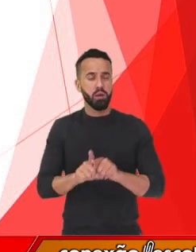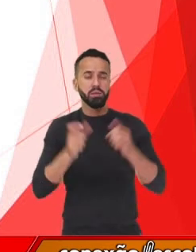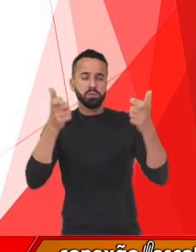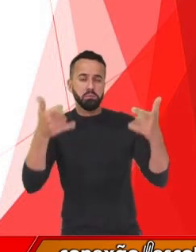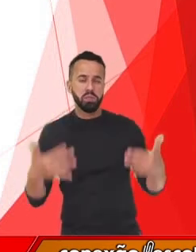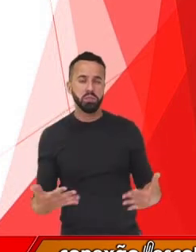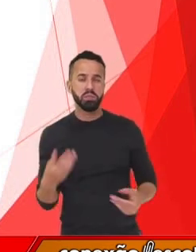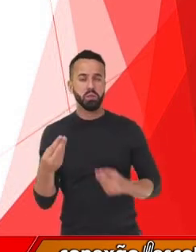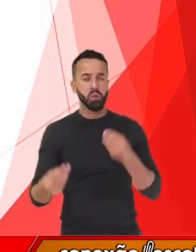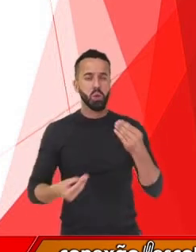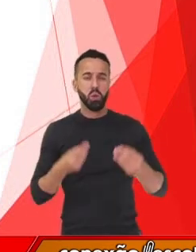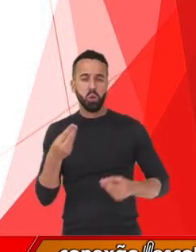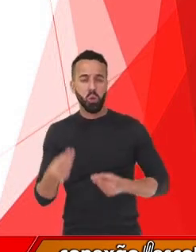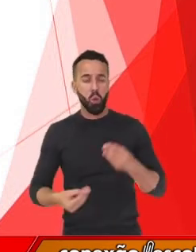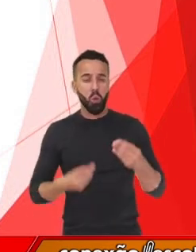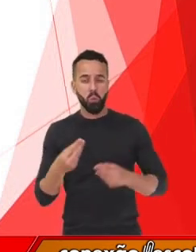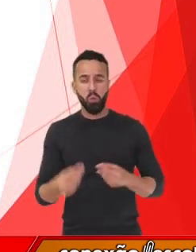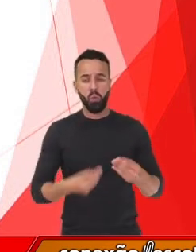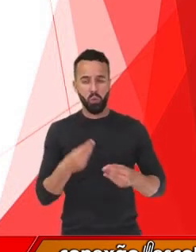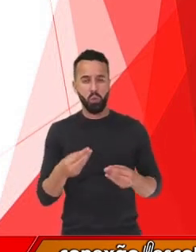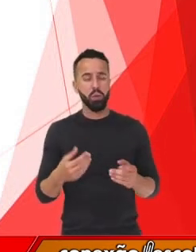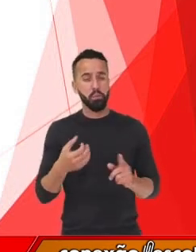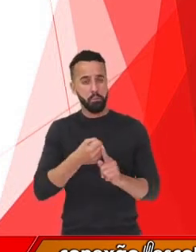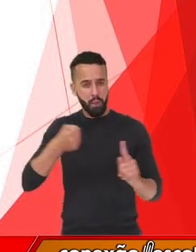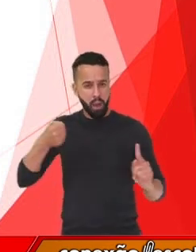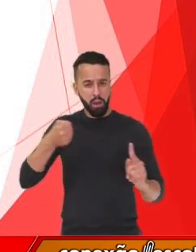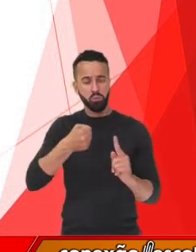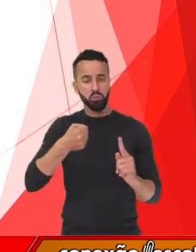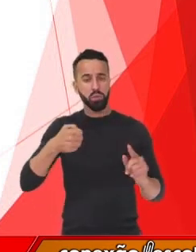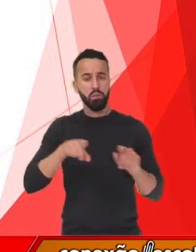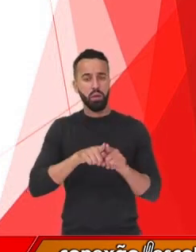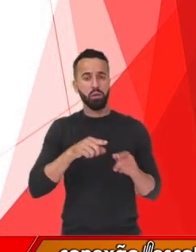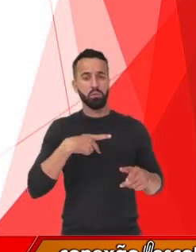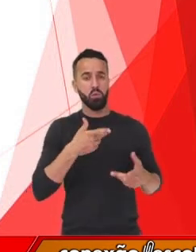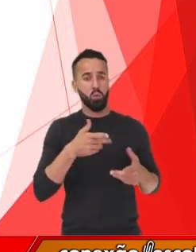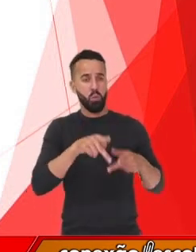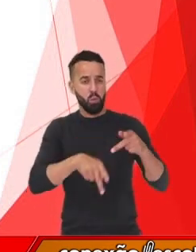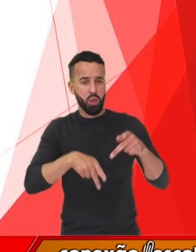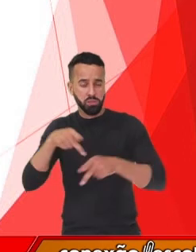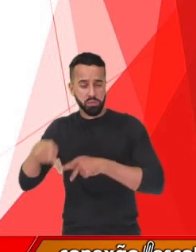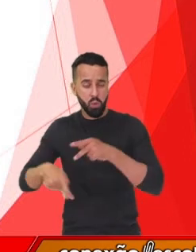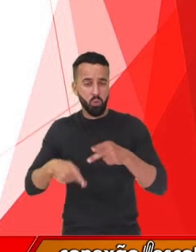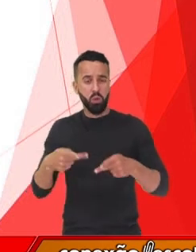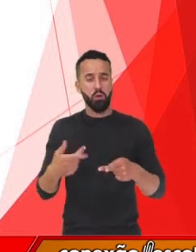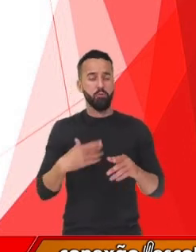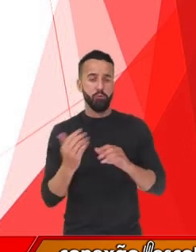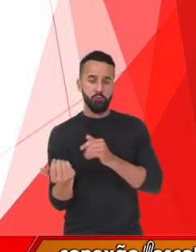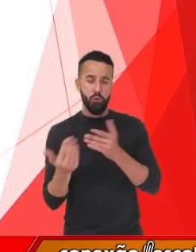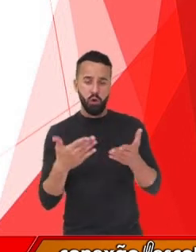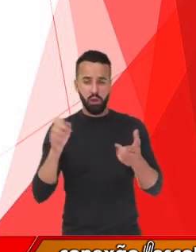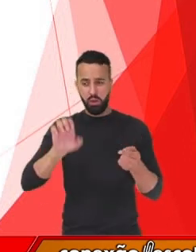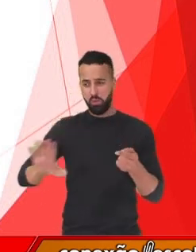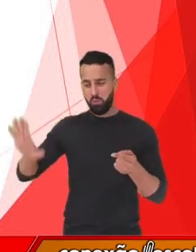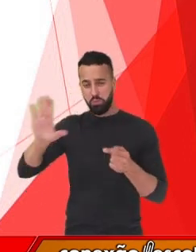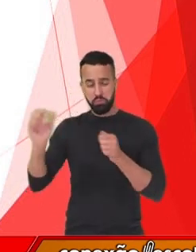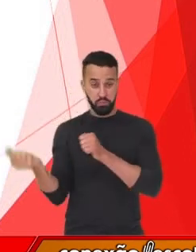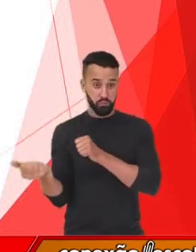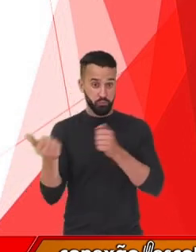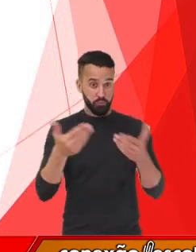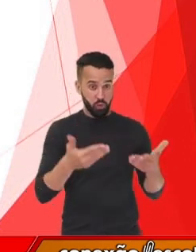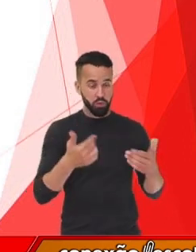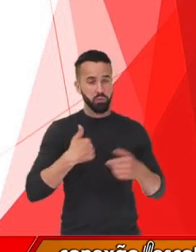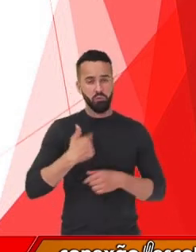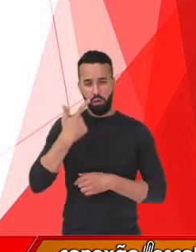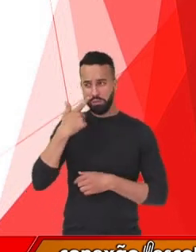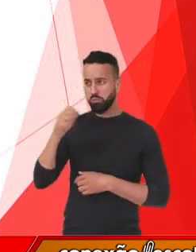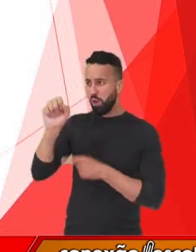os impactos dessa concepção para as populações não europeias. Você deve verificar o que é que o